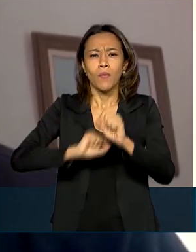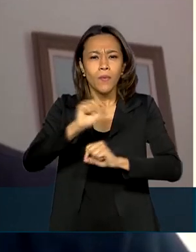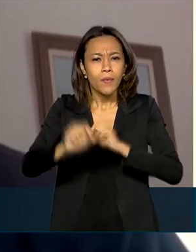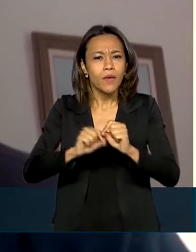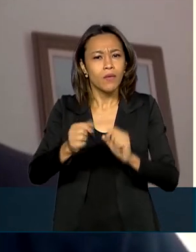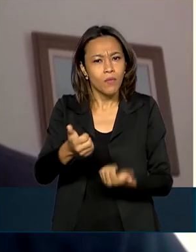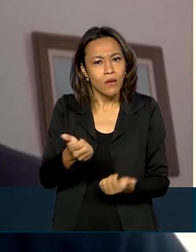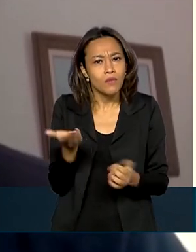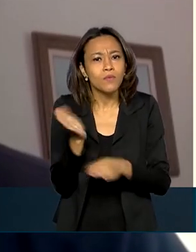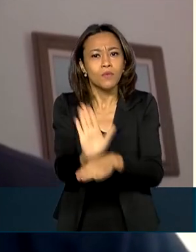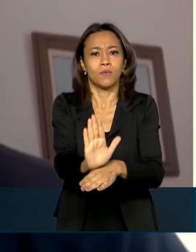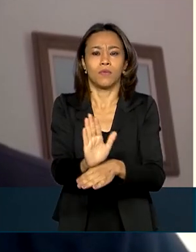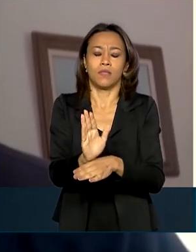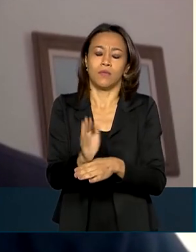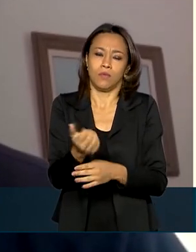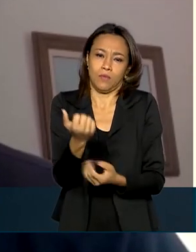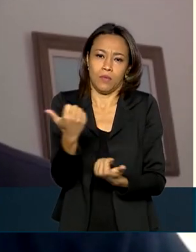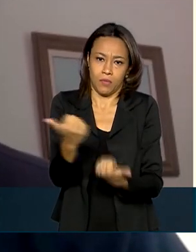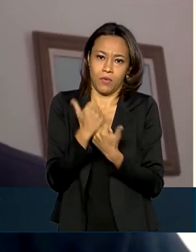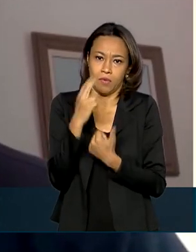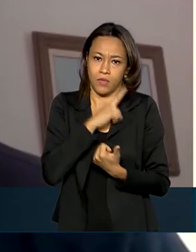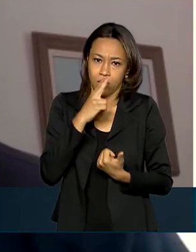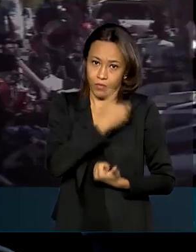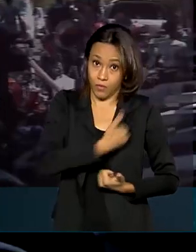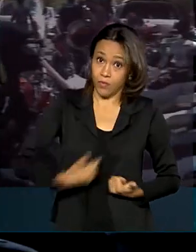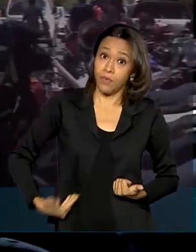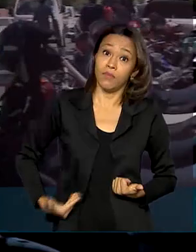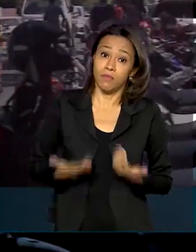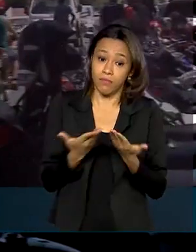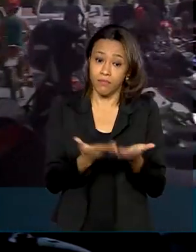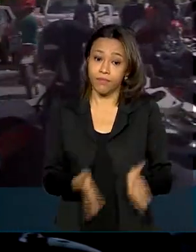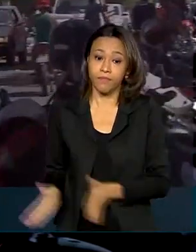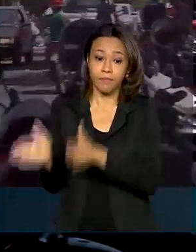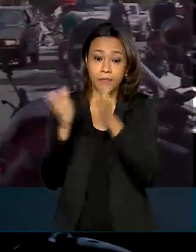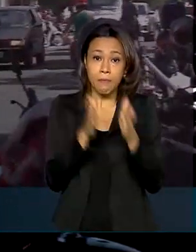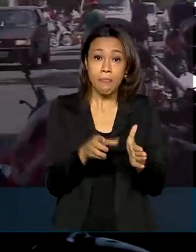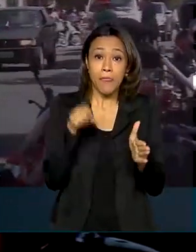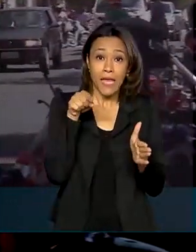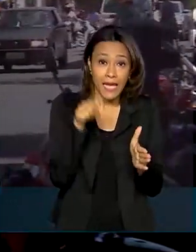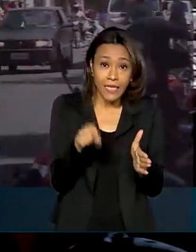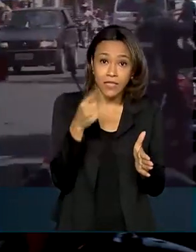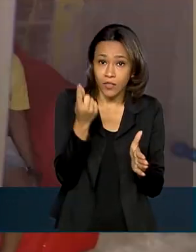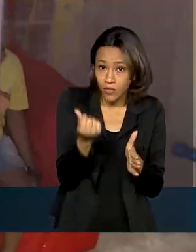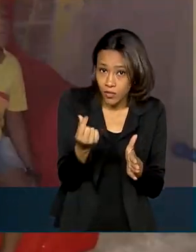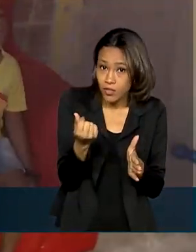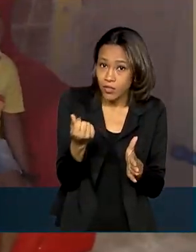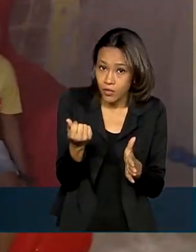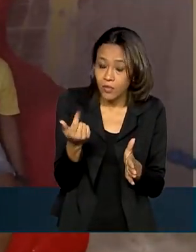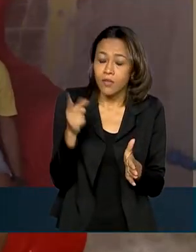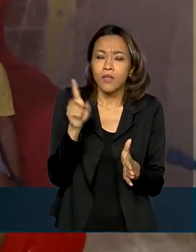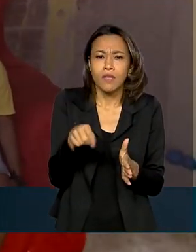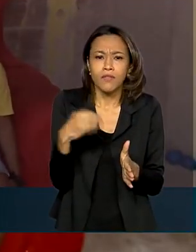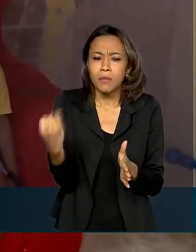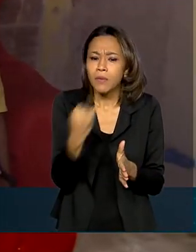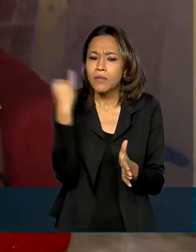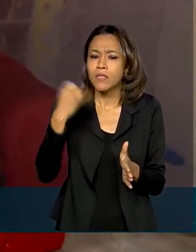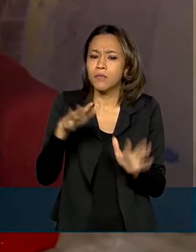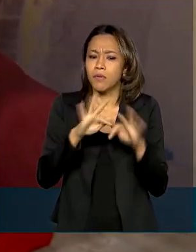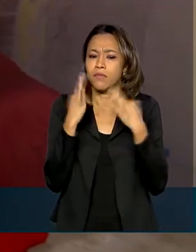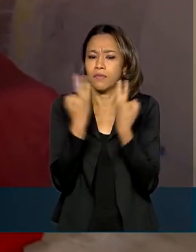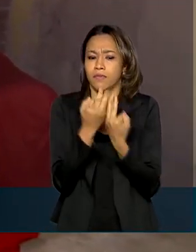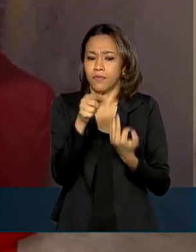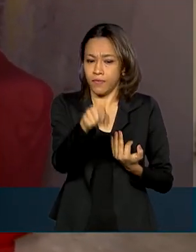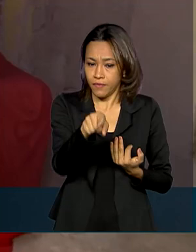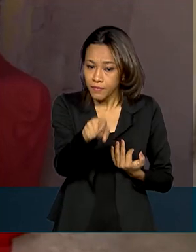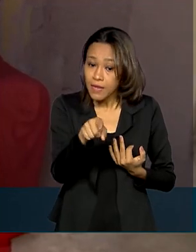sustentação das rendas, principalmente dos domicílios de renda muito baixa. Benefício que tem sido fundamental para a família da Iara. Ela